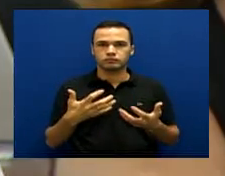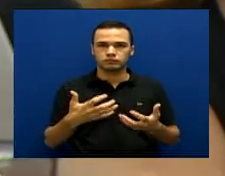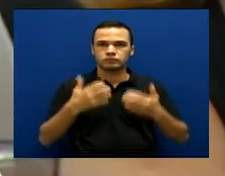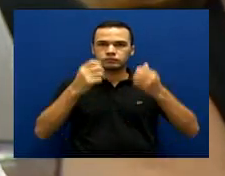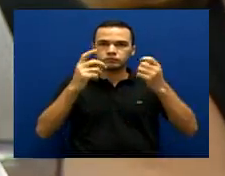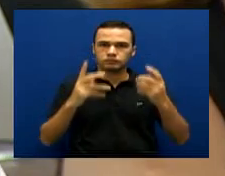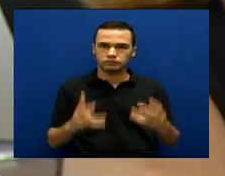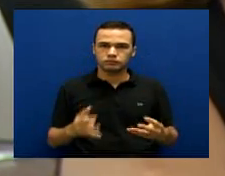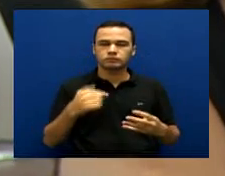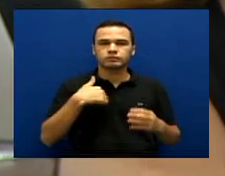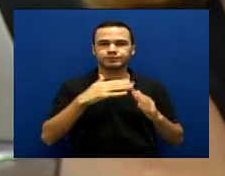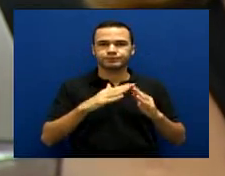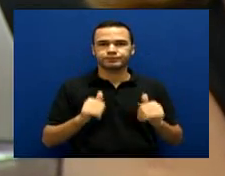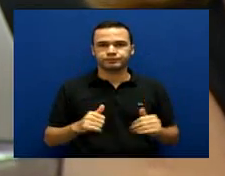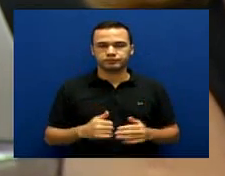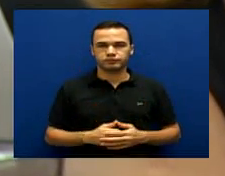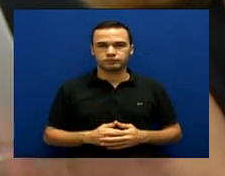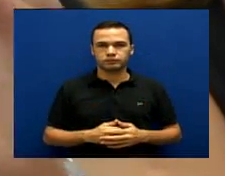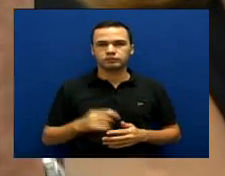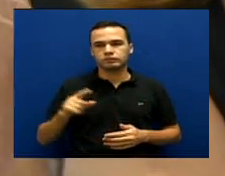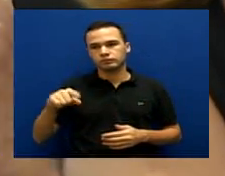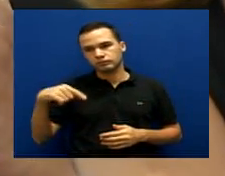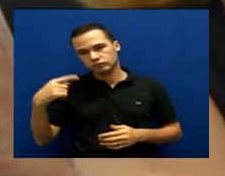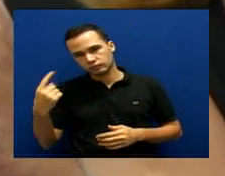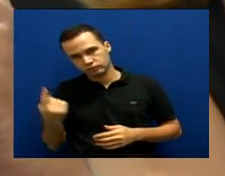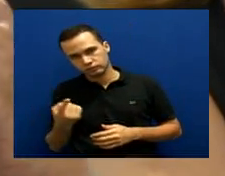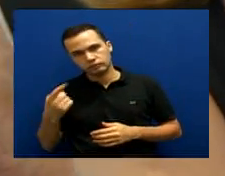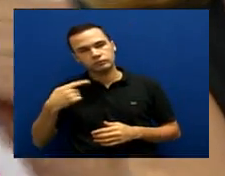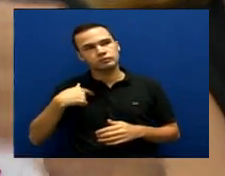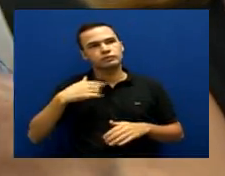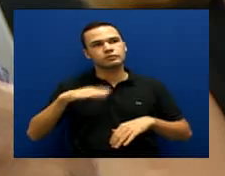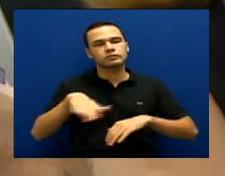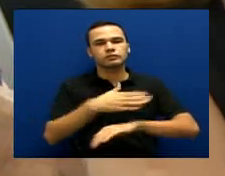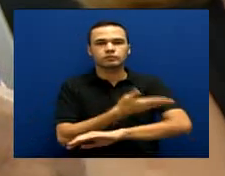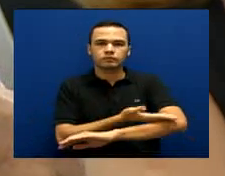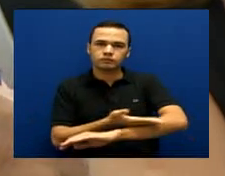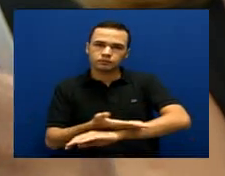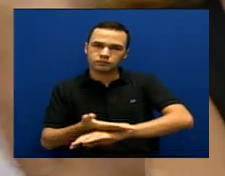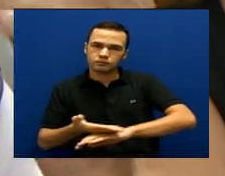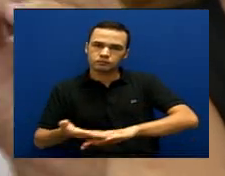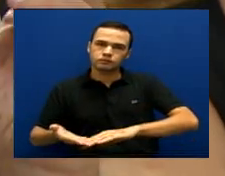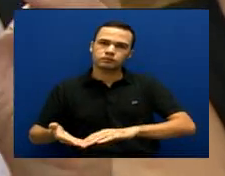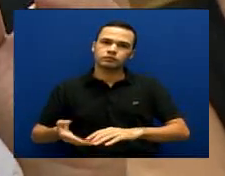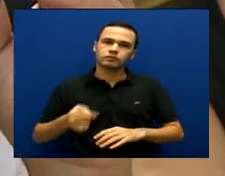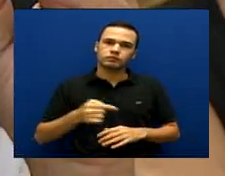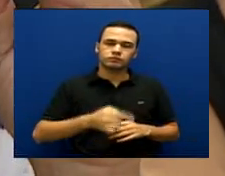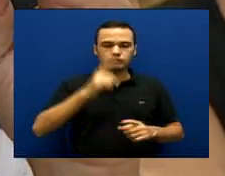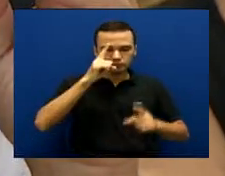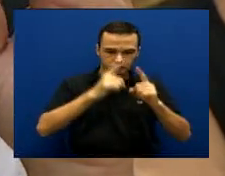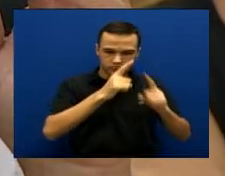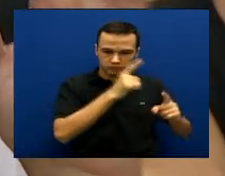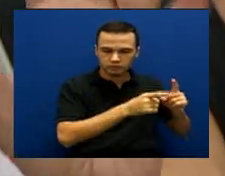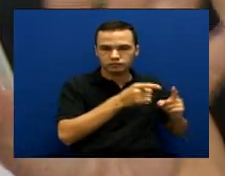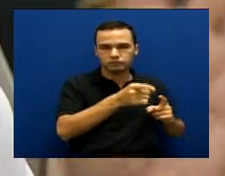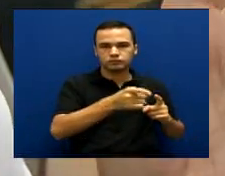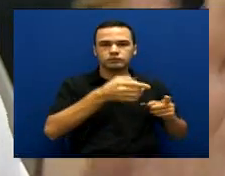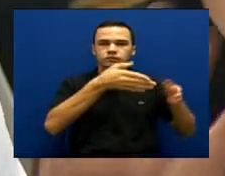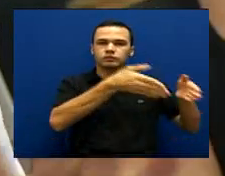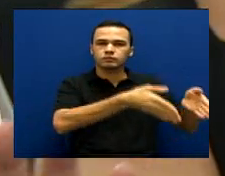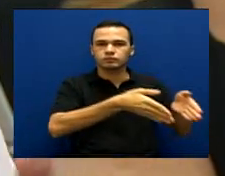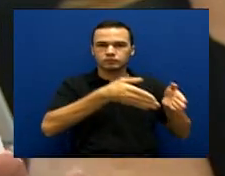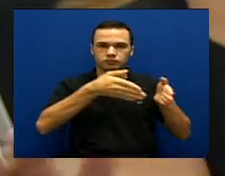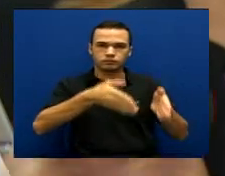sugestão um pedido nós temos o hábito na minha visão de gerenciar no cemitério